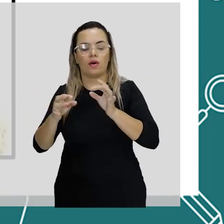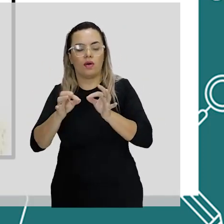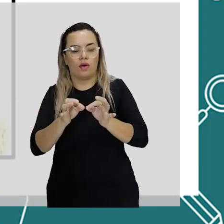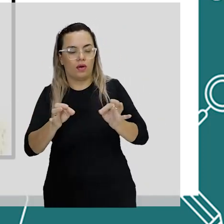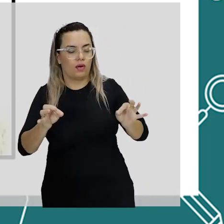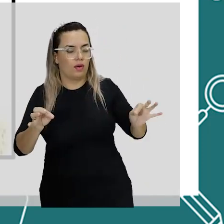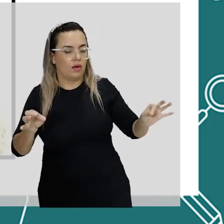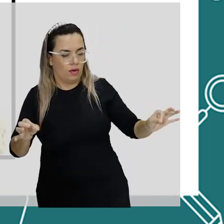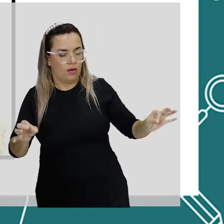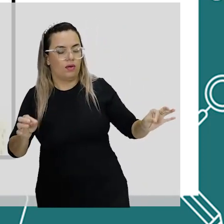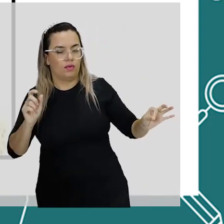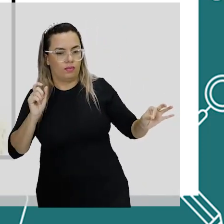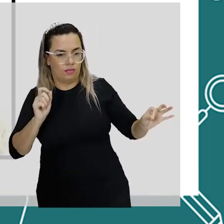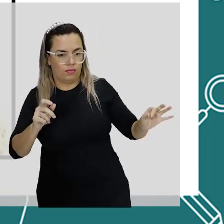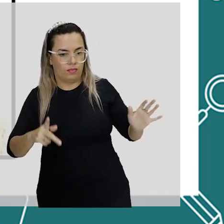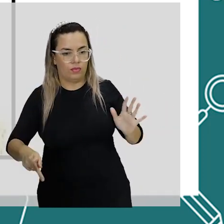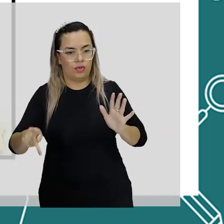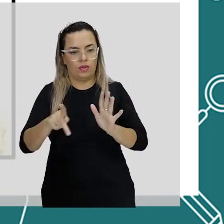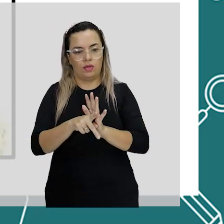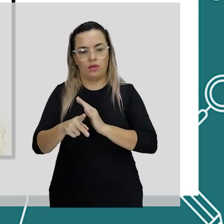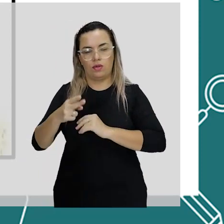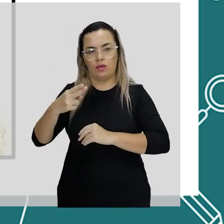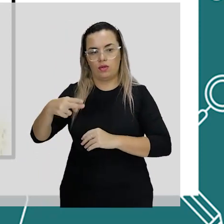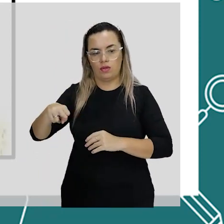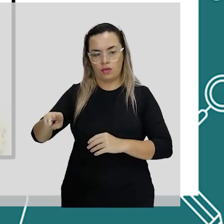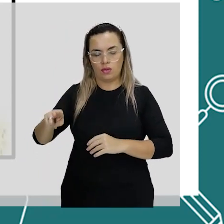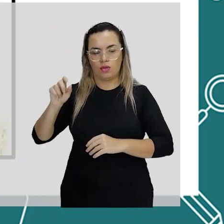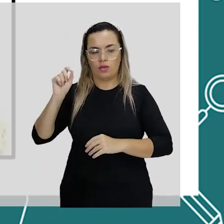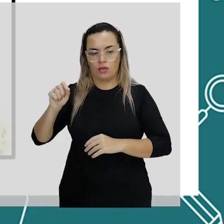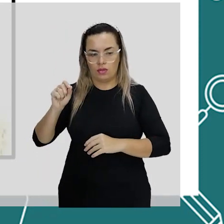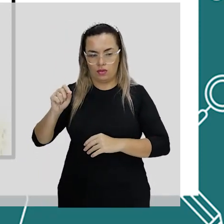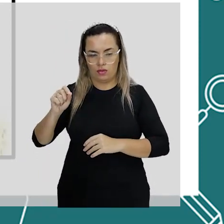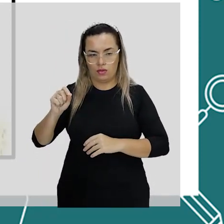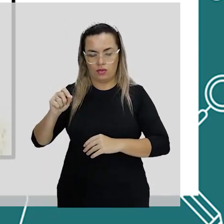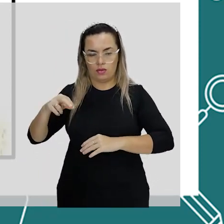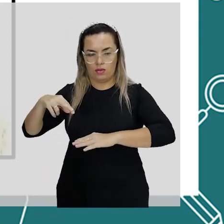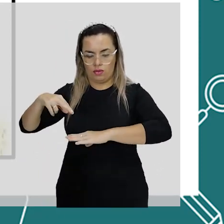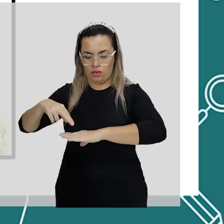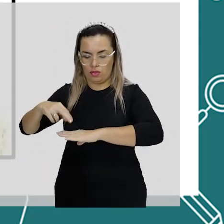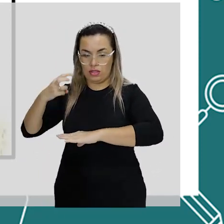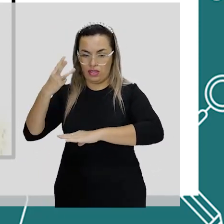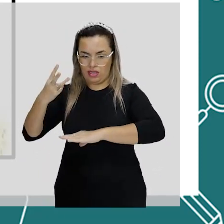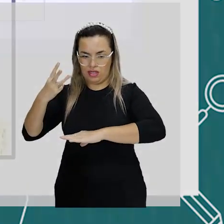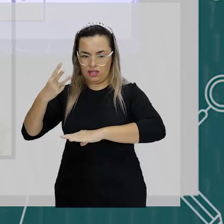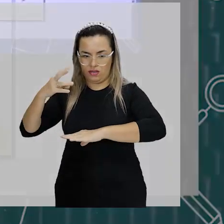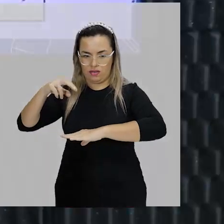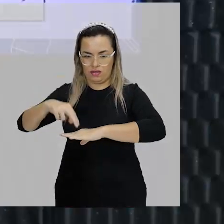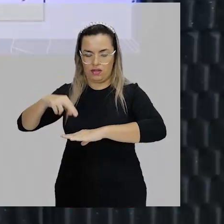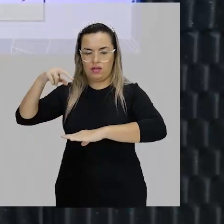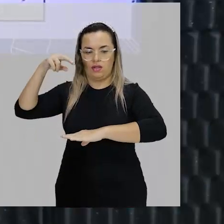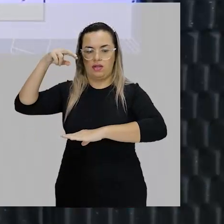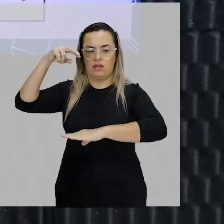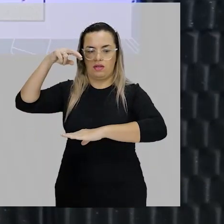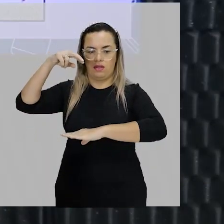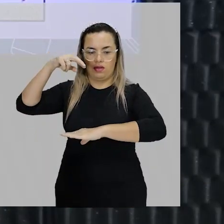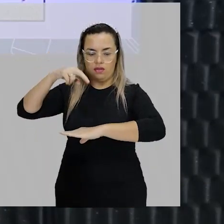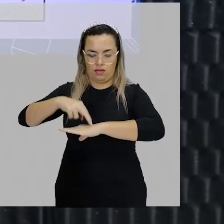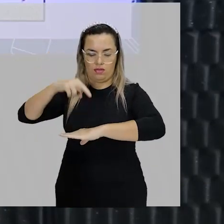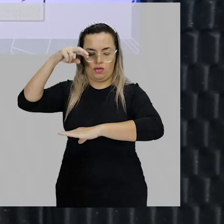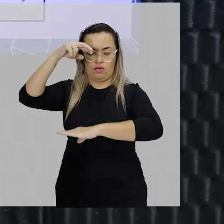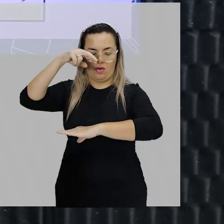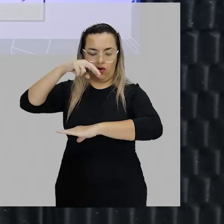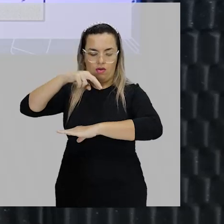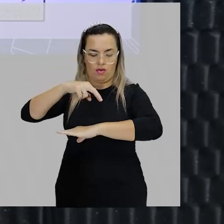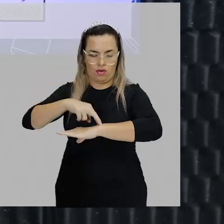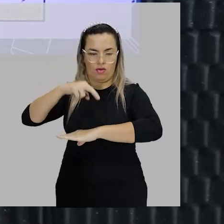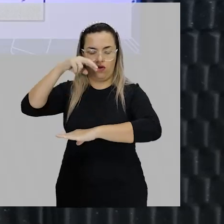distância. Só que como o próprio nome já sugere, salto triplo. O atleta, o indivíduo, ele dá 3